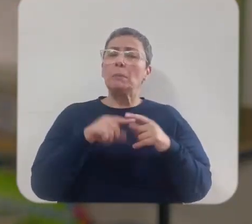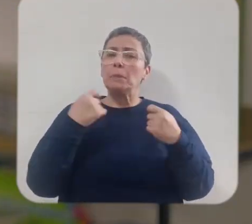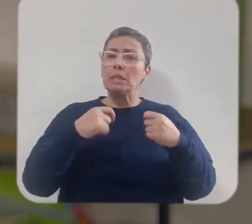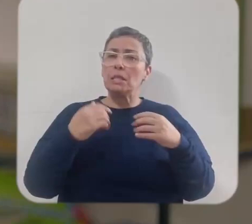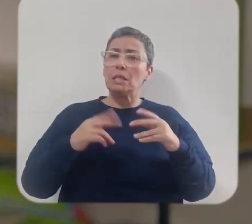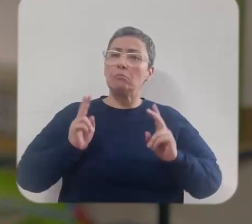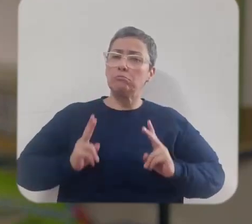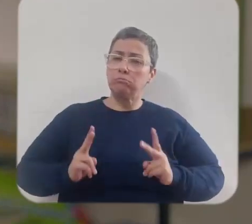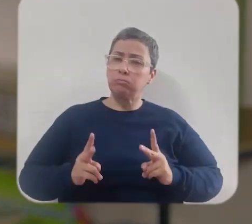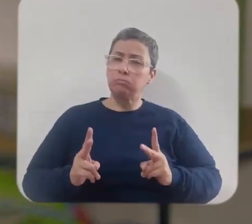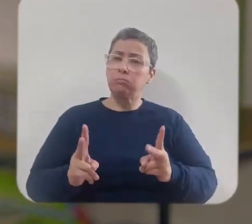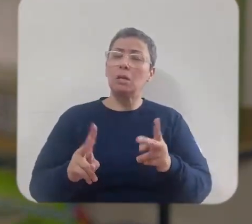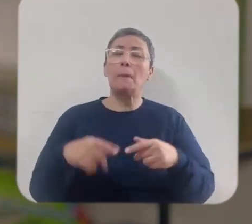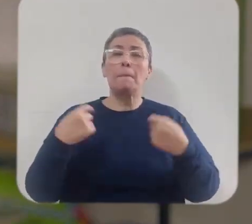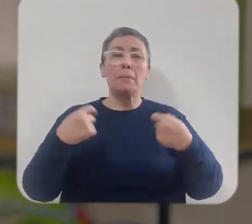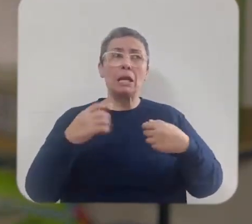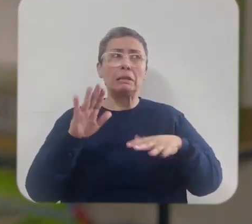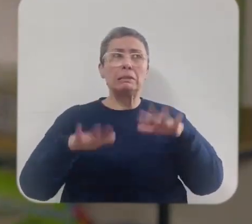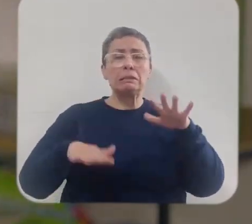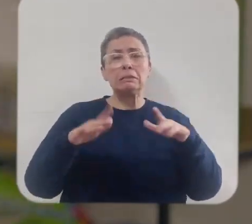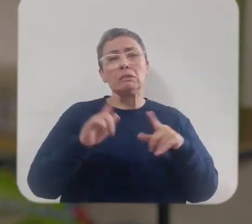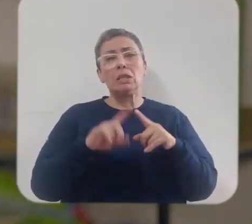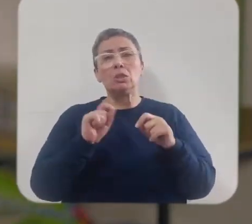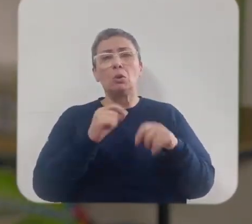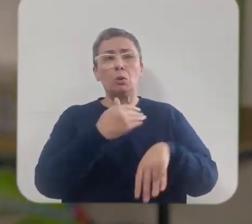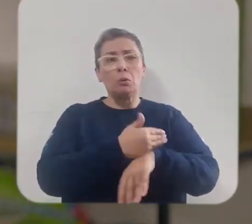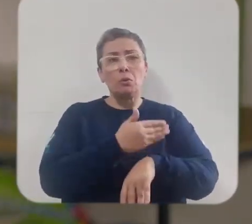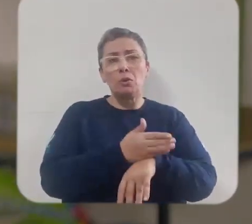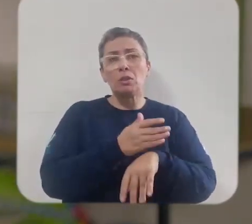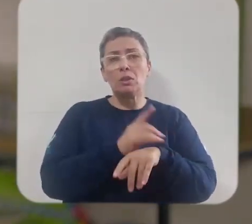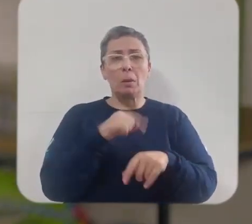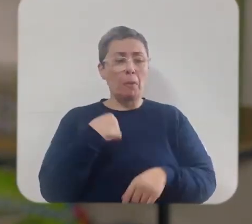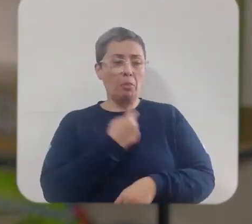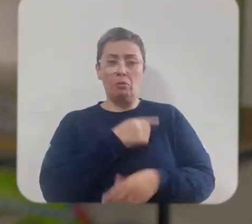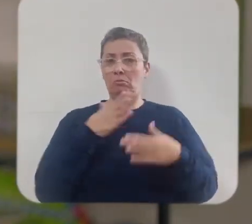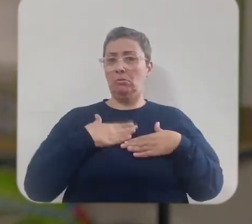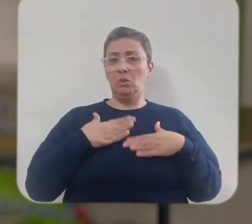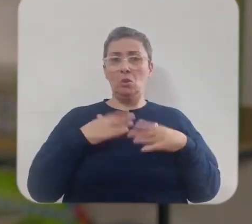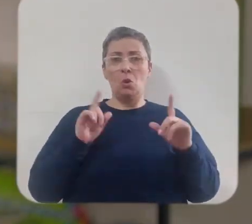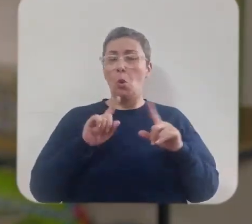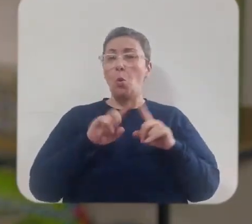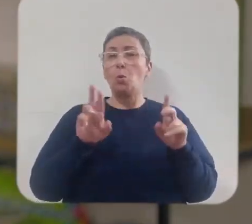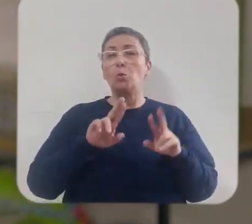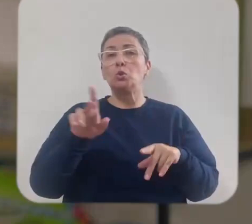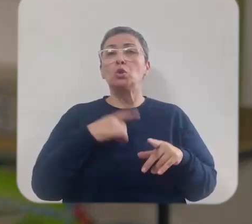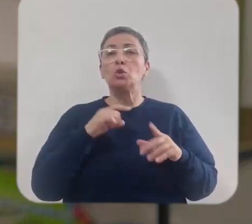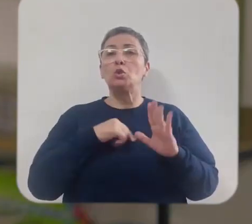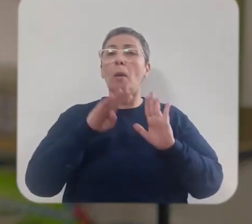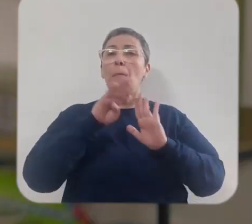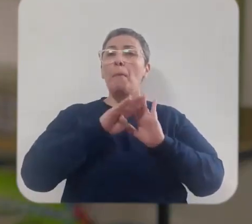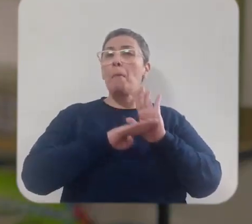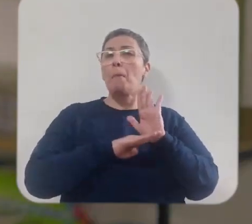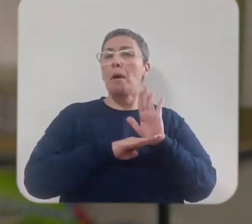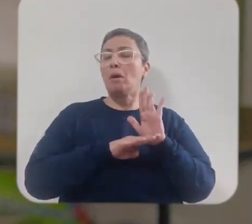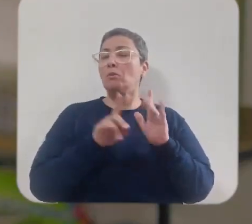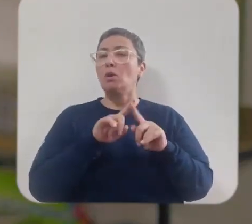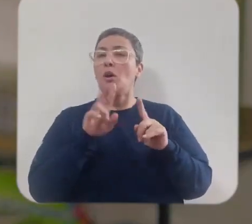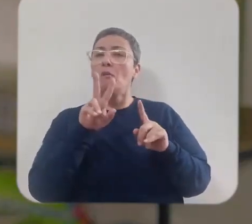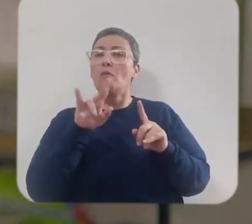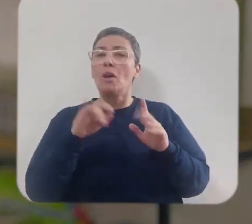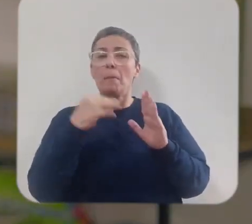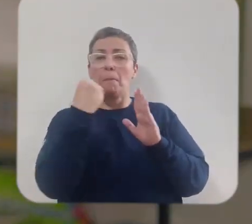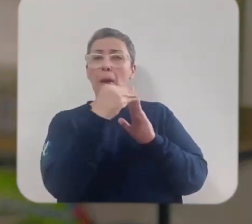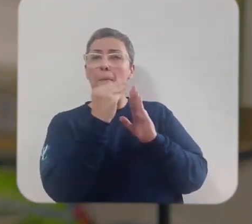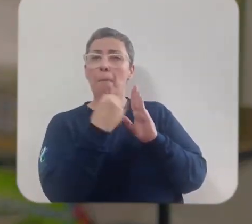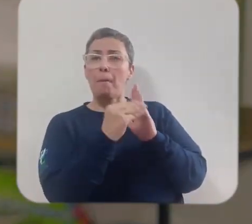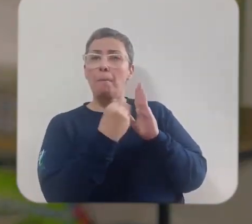ter constância. Então, às vezes a gente faz uma rotina que é só para nós, né? Ou somente um protocolo, onde você